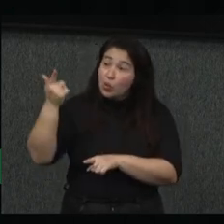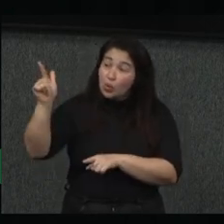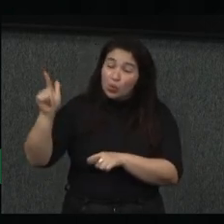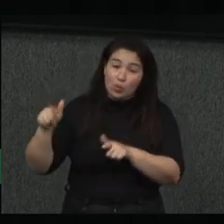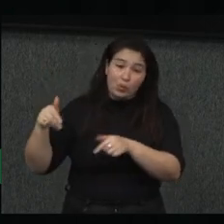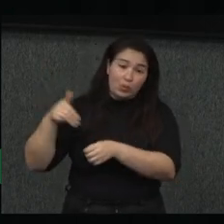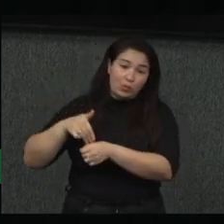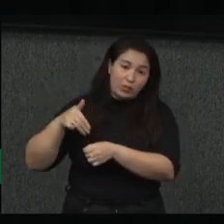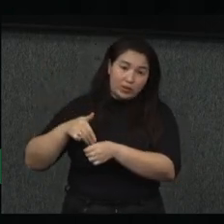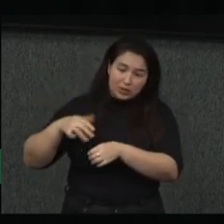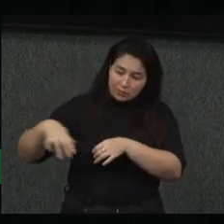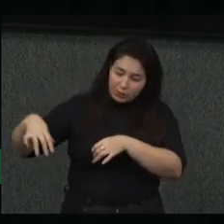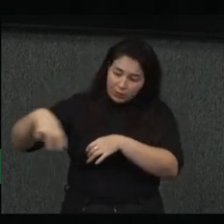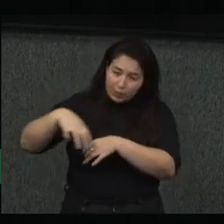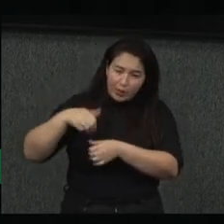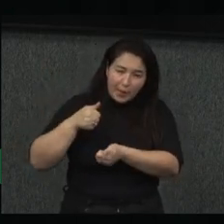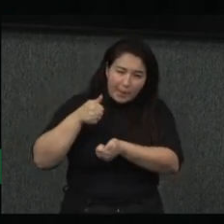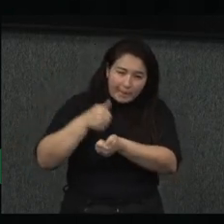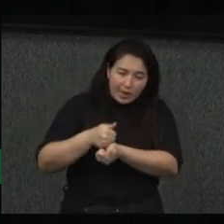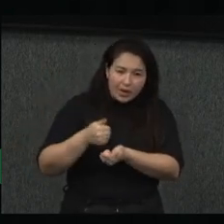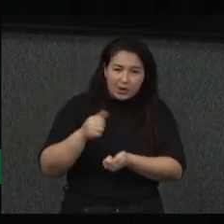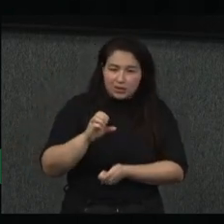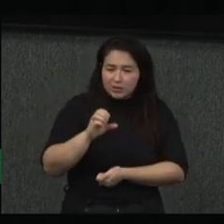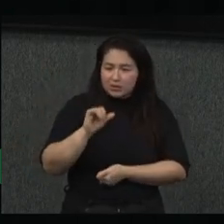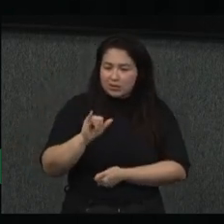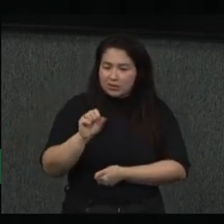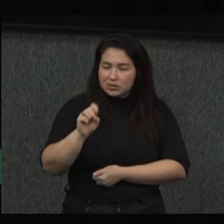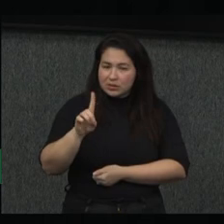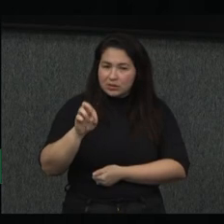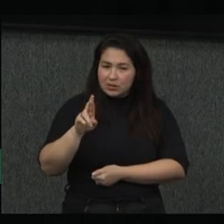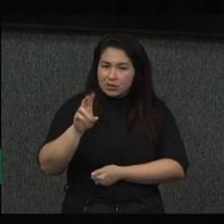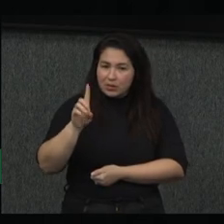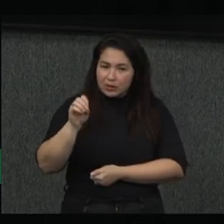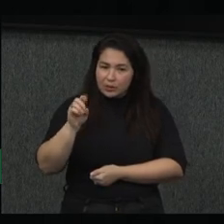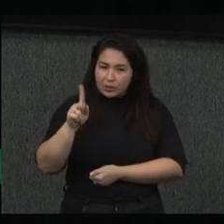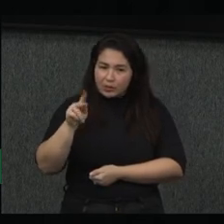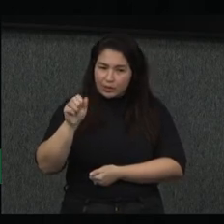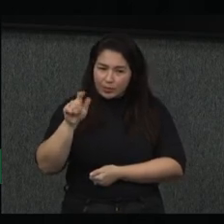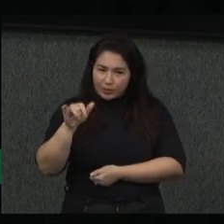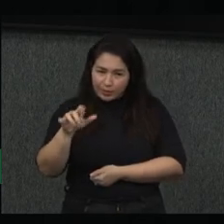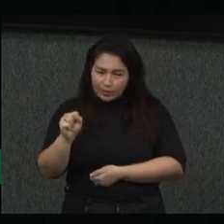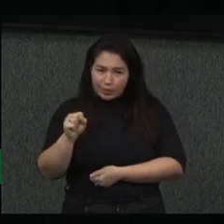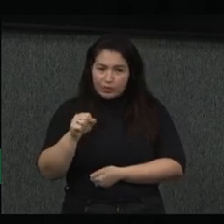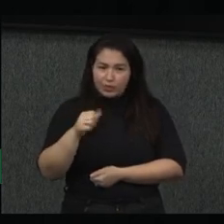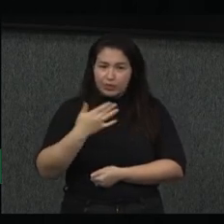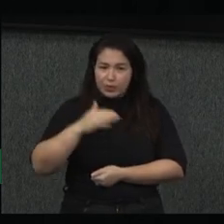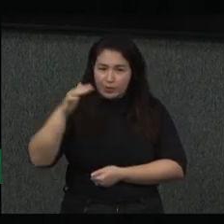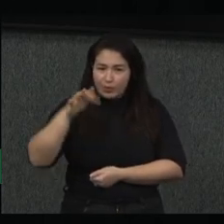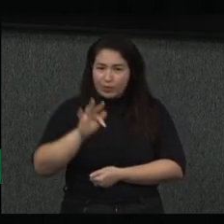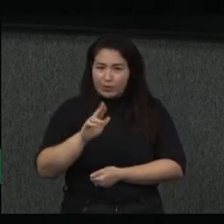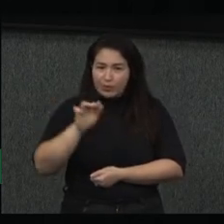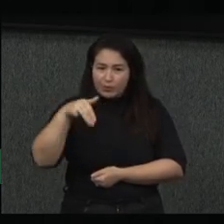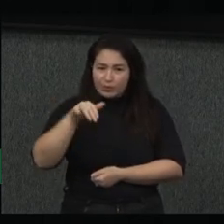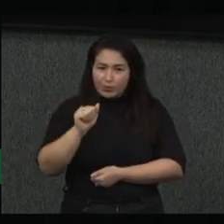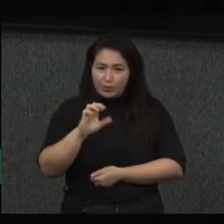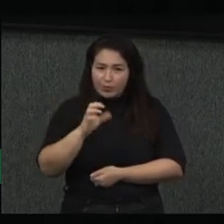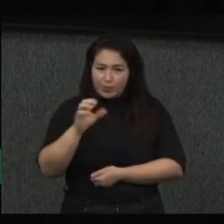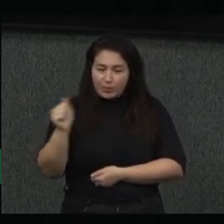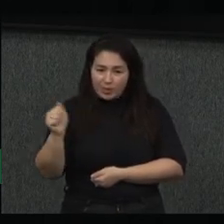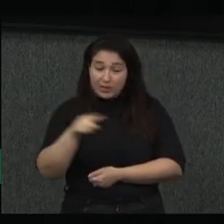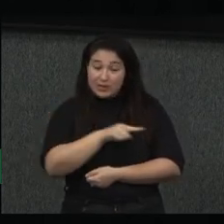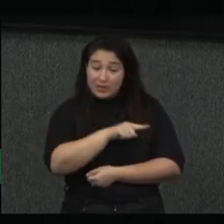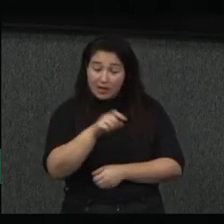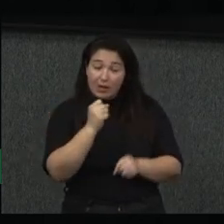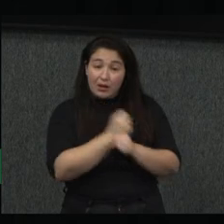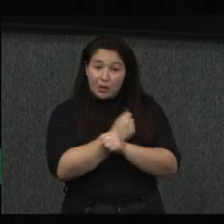circunvizinhos aqui, como Siderópolis, Nova Veneza, Cocal do Sul, Morro da Fumaça, enfim. Esta obra